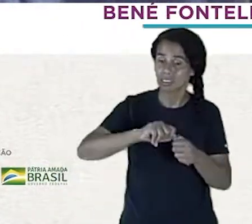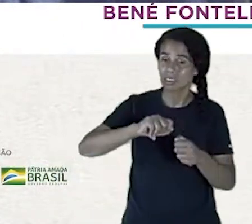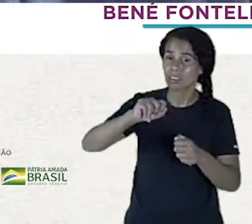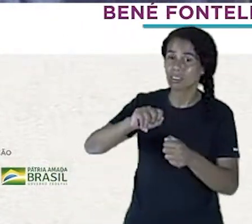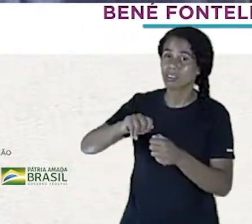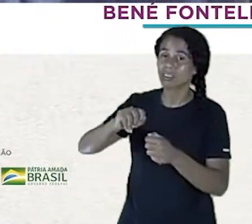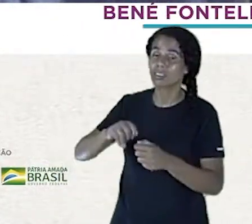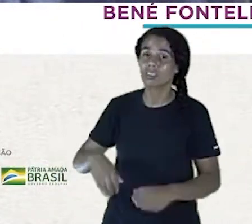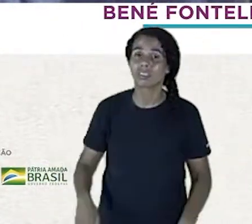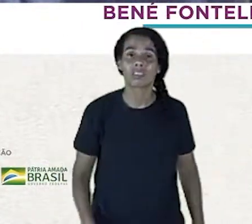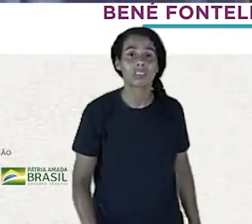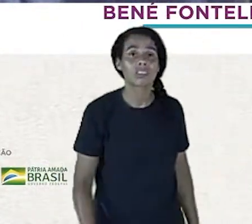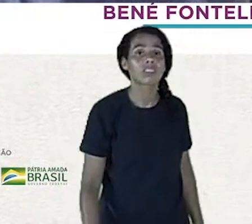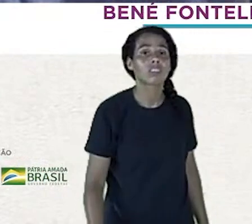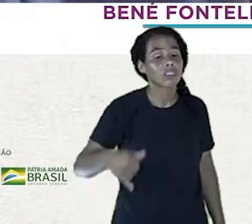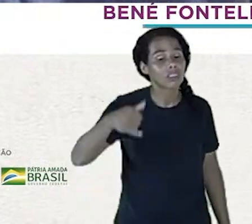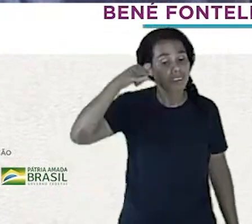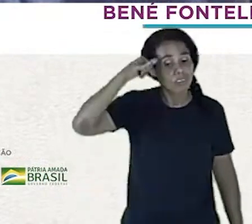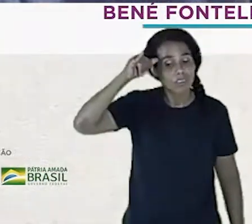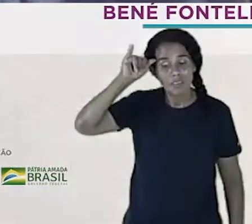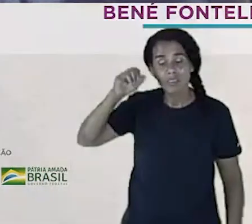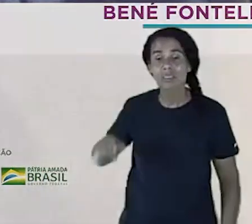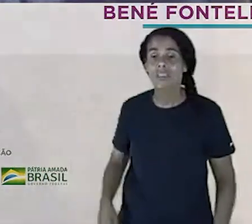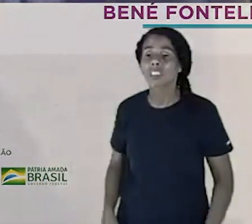refazenda toda.